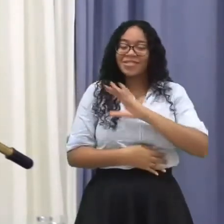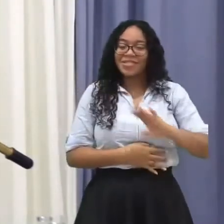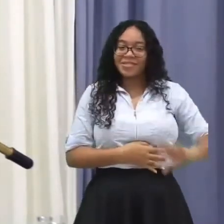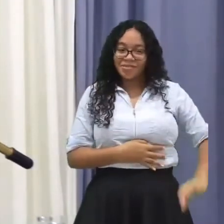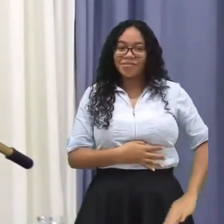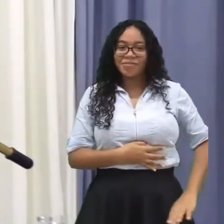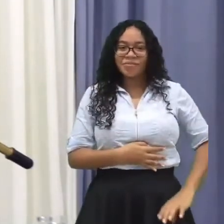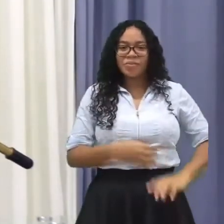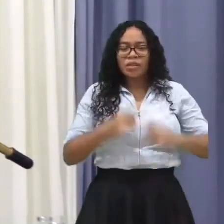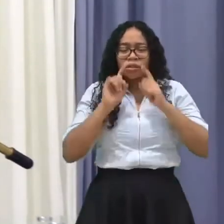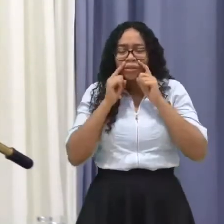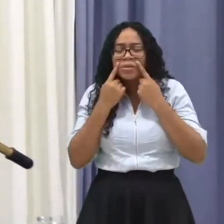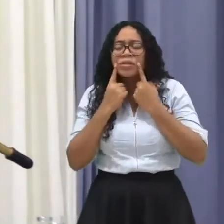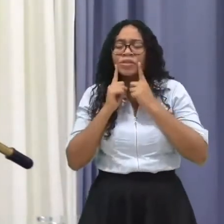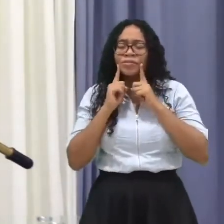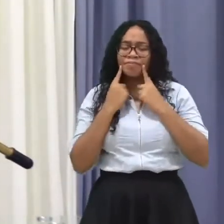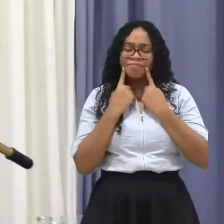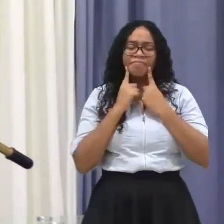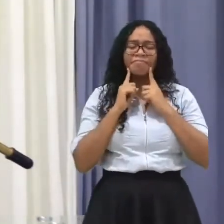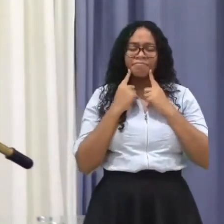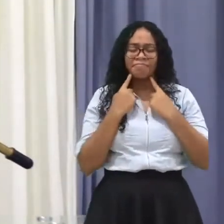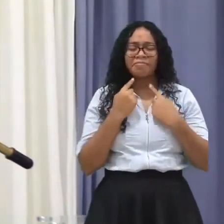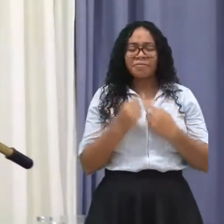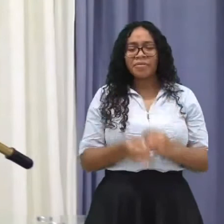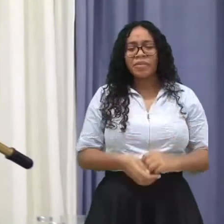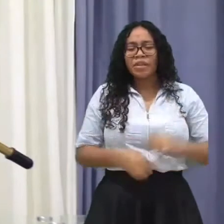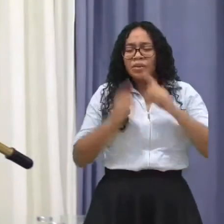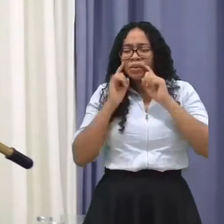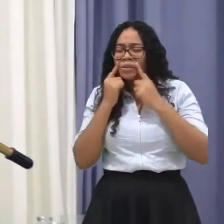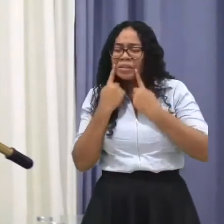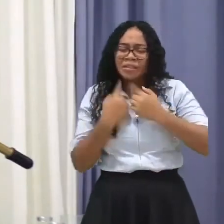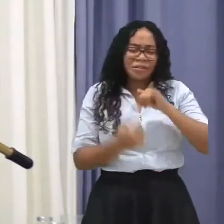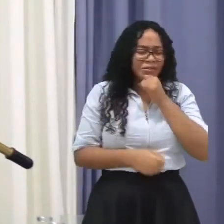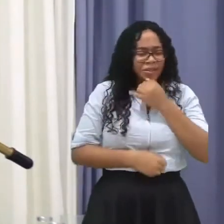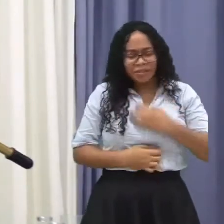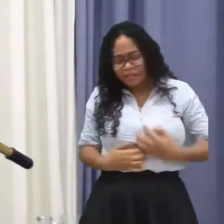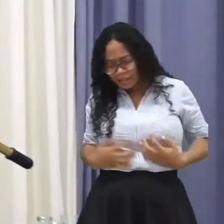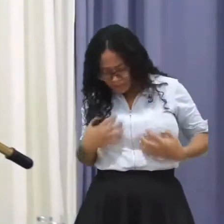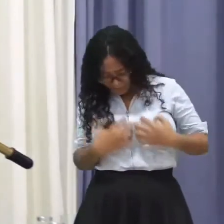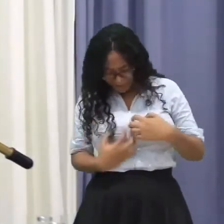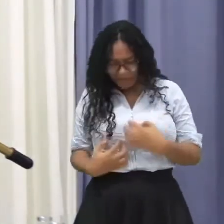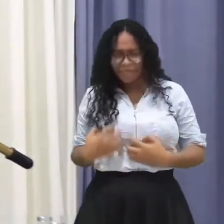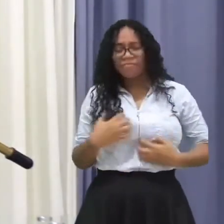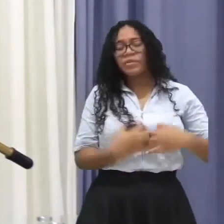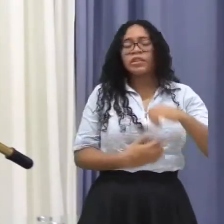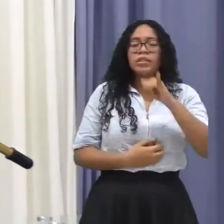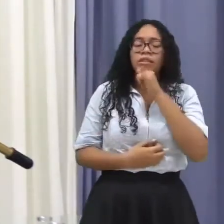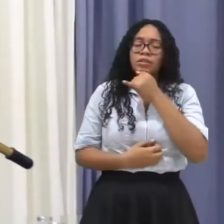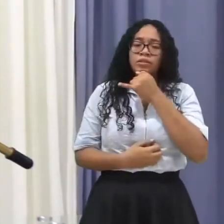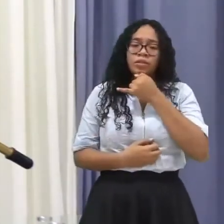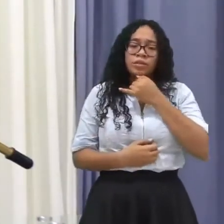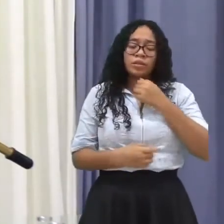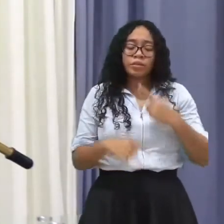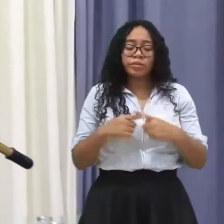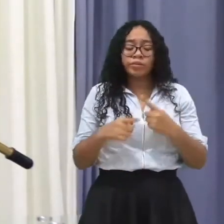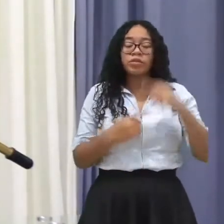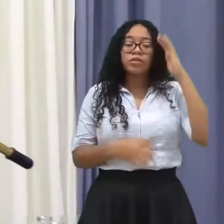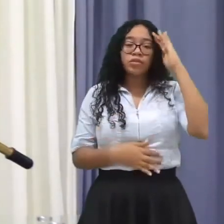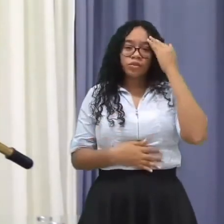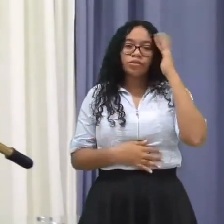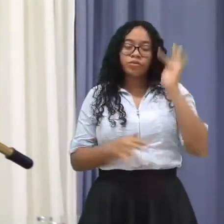se lamentar, e já vão começar a chorar e se lamentar, porque sabem que o seu